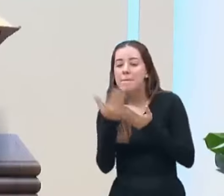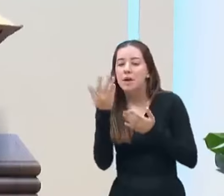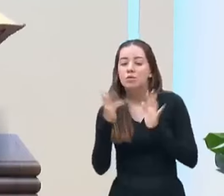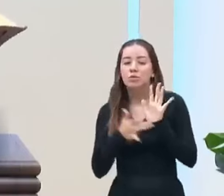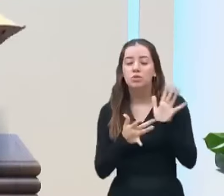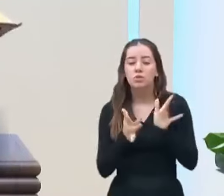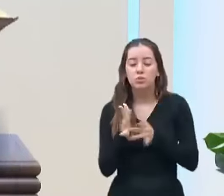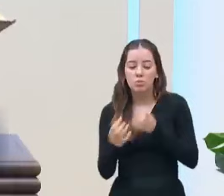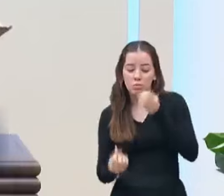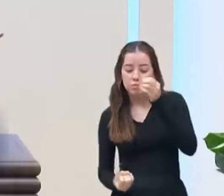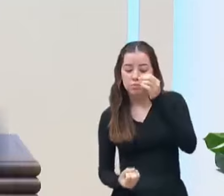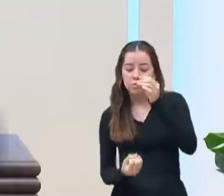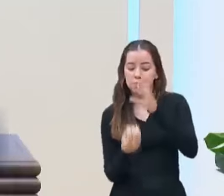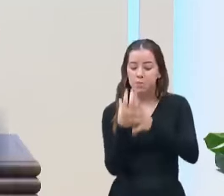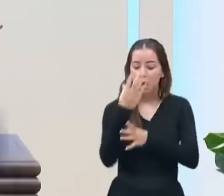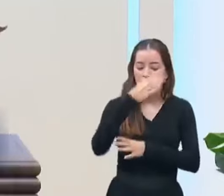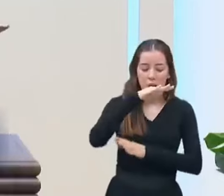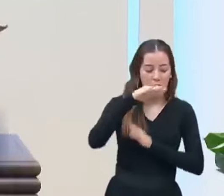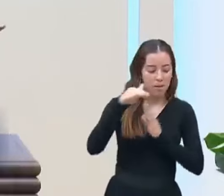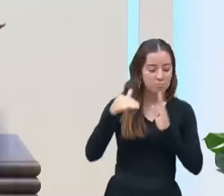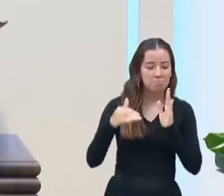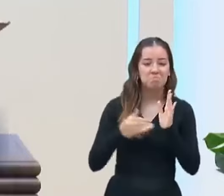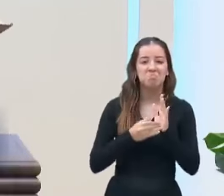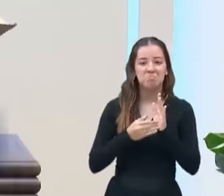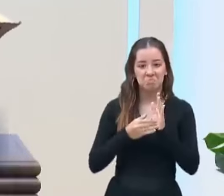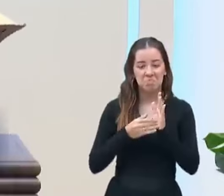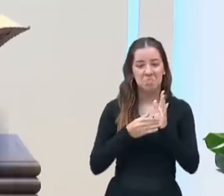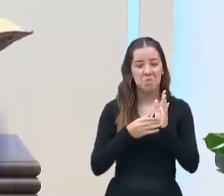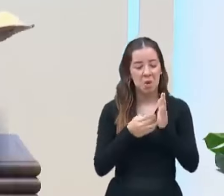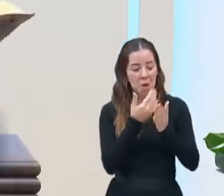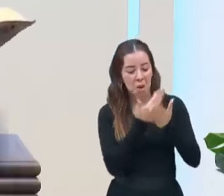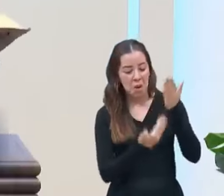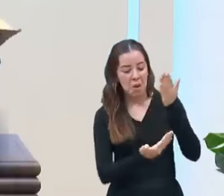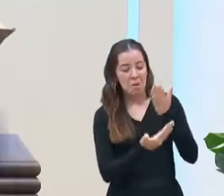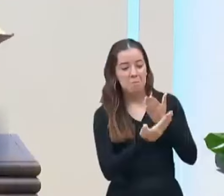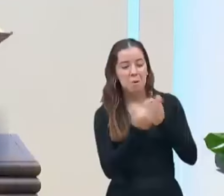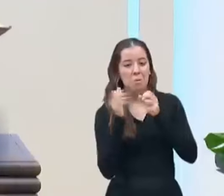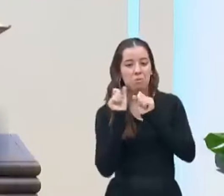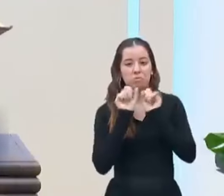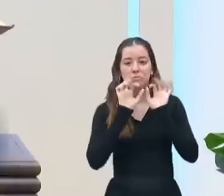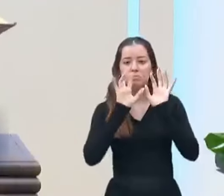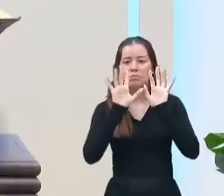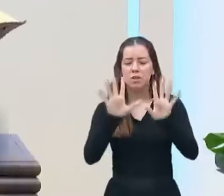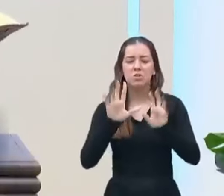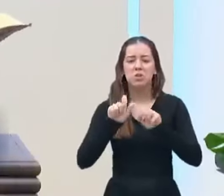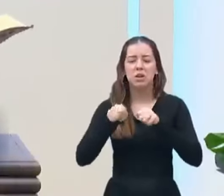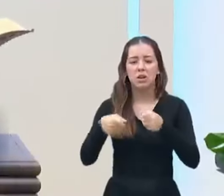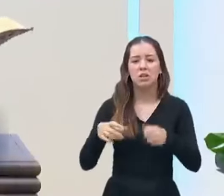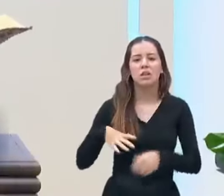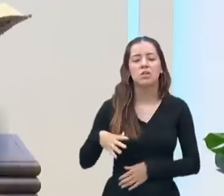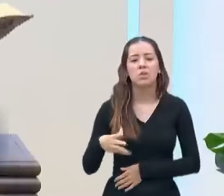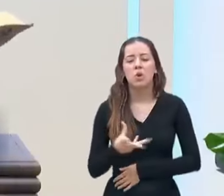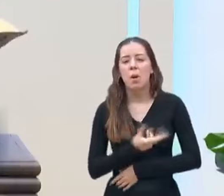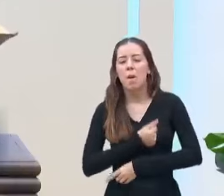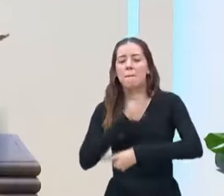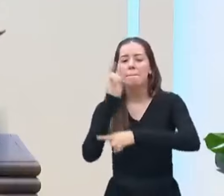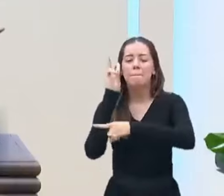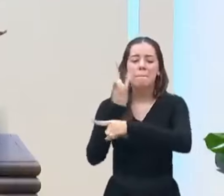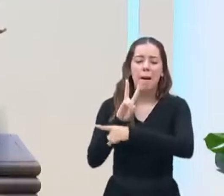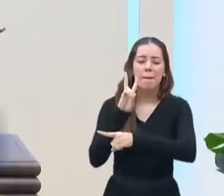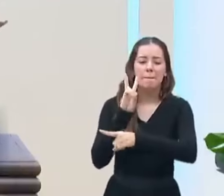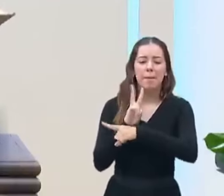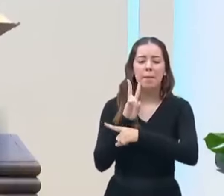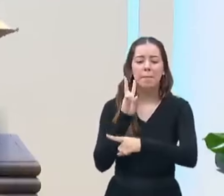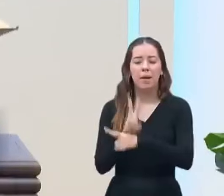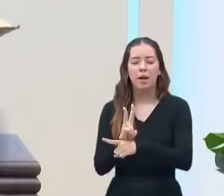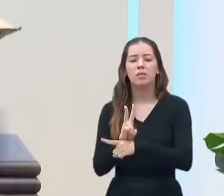mão salvadora, a sua mão abençoadora, a sua mão protetora, a